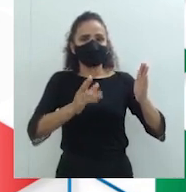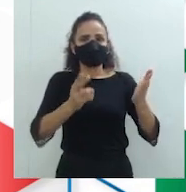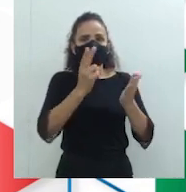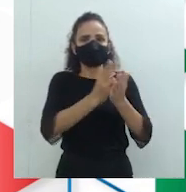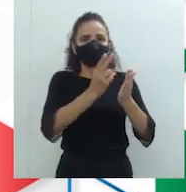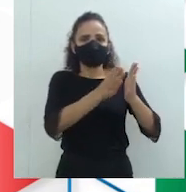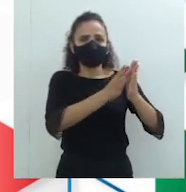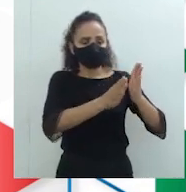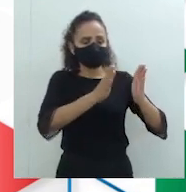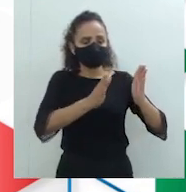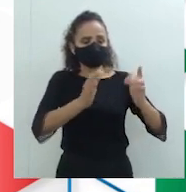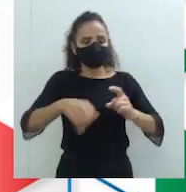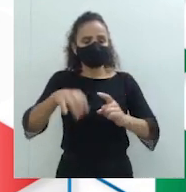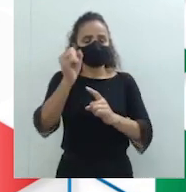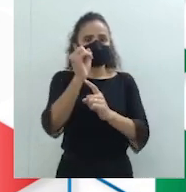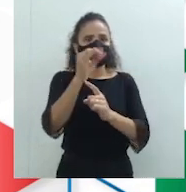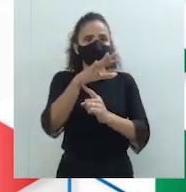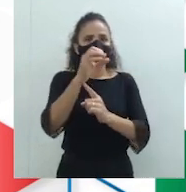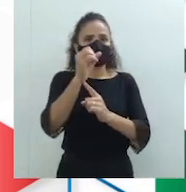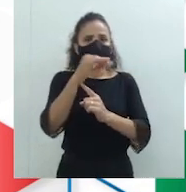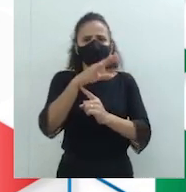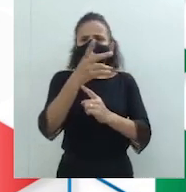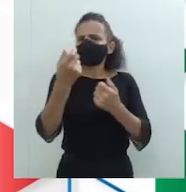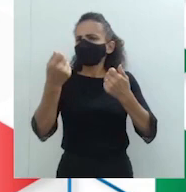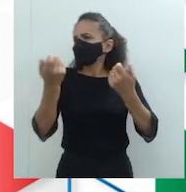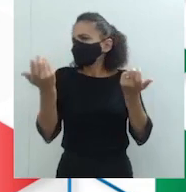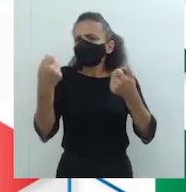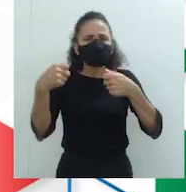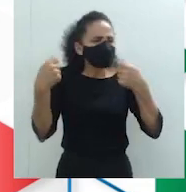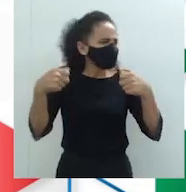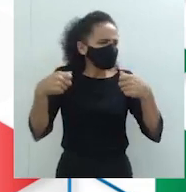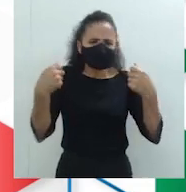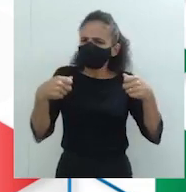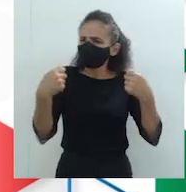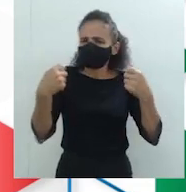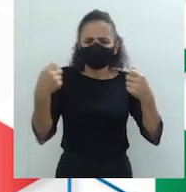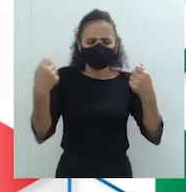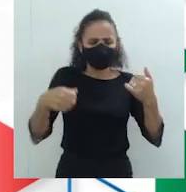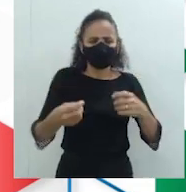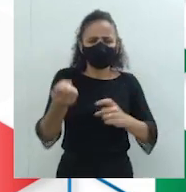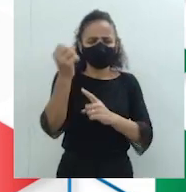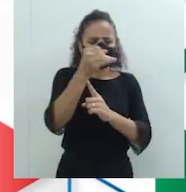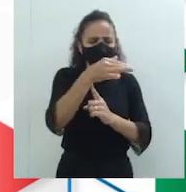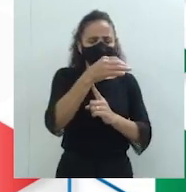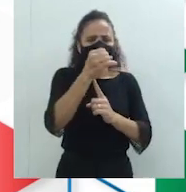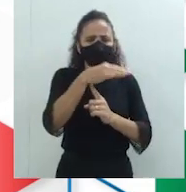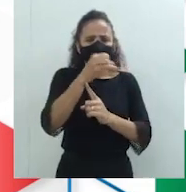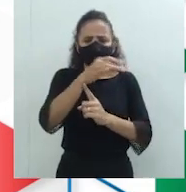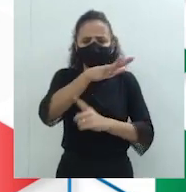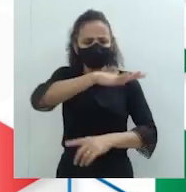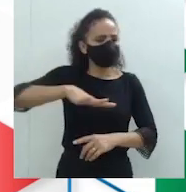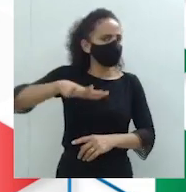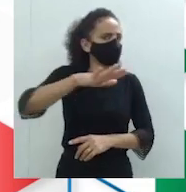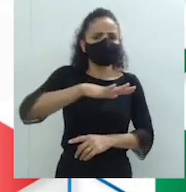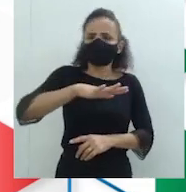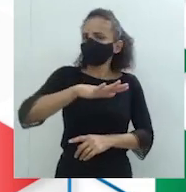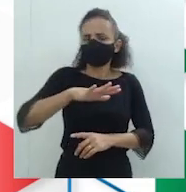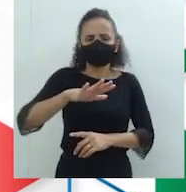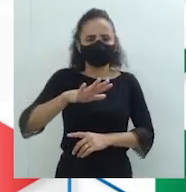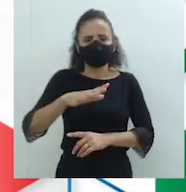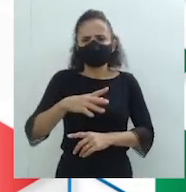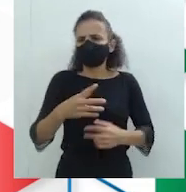uma lâmpada, você não vai precisar tipo, ligar uma lâmpada para acender várias, que